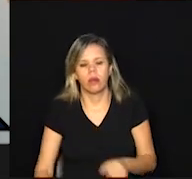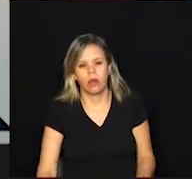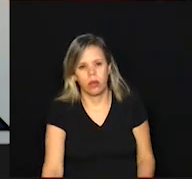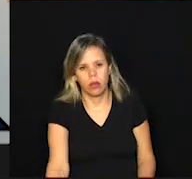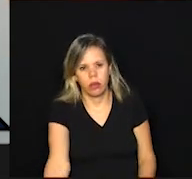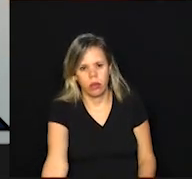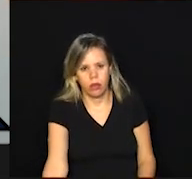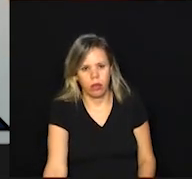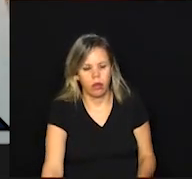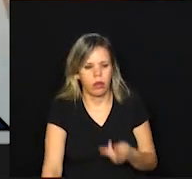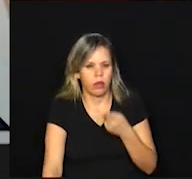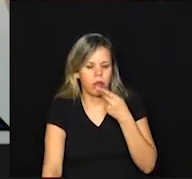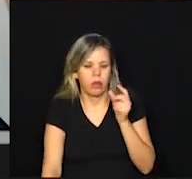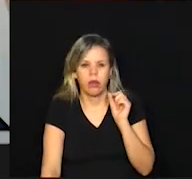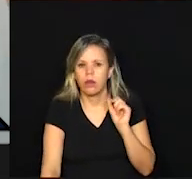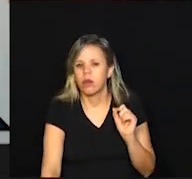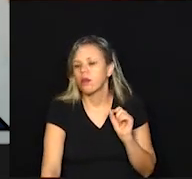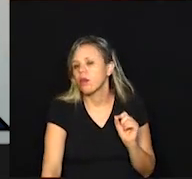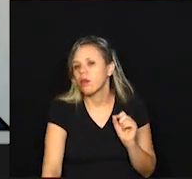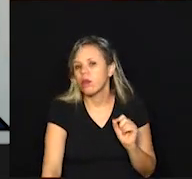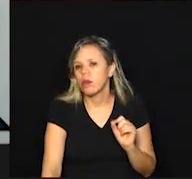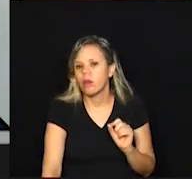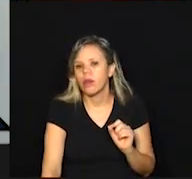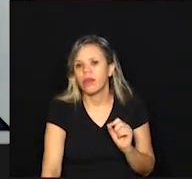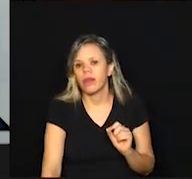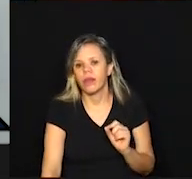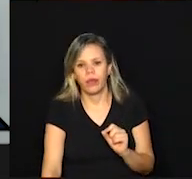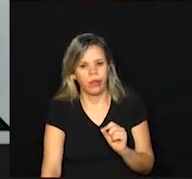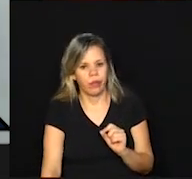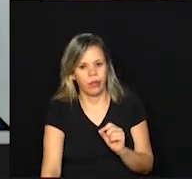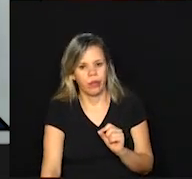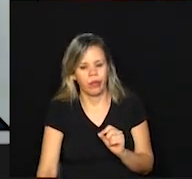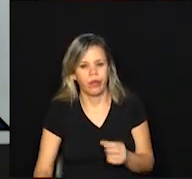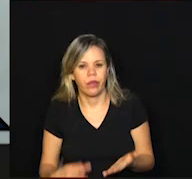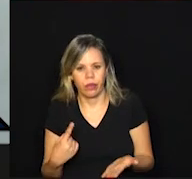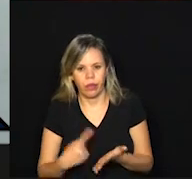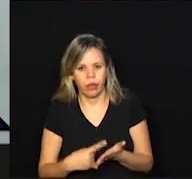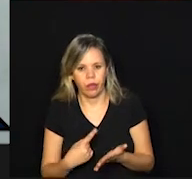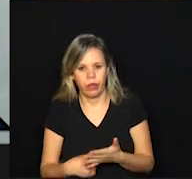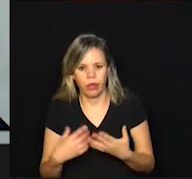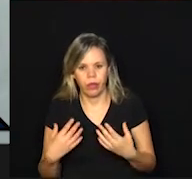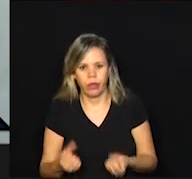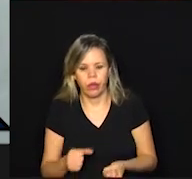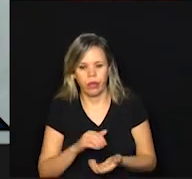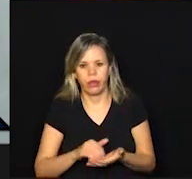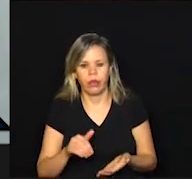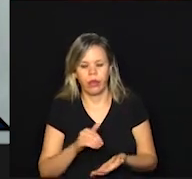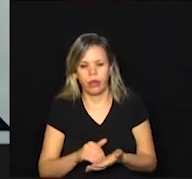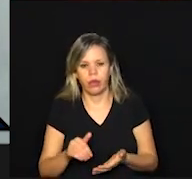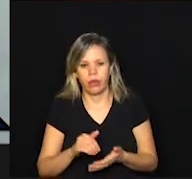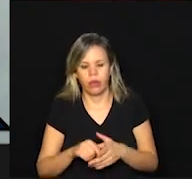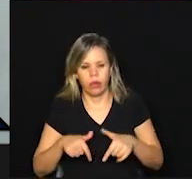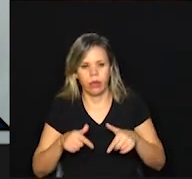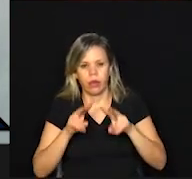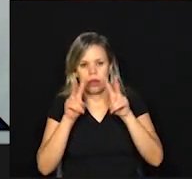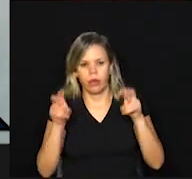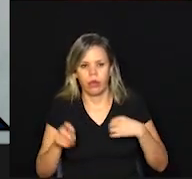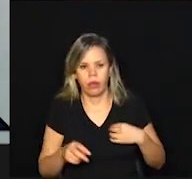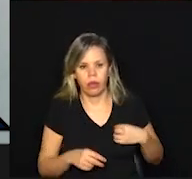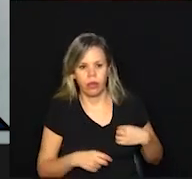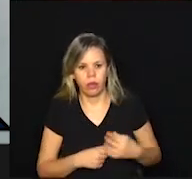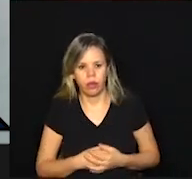então eu queria dizer assim que os compromissos assumidos pelo secretário de relações institucionais